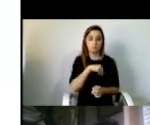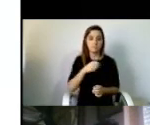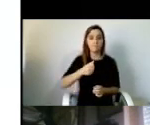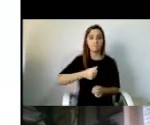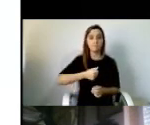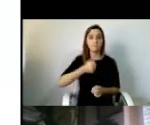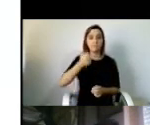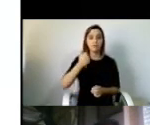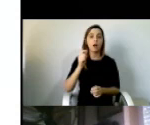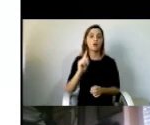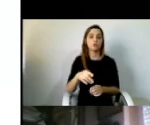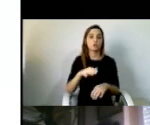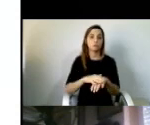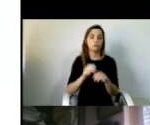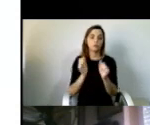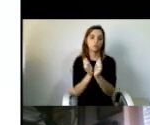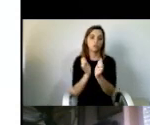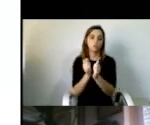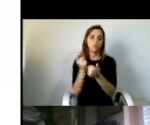subsídios da Segurança Social.